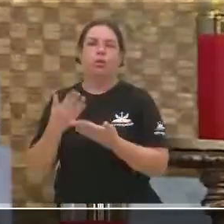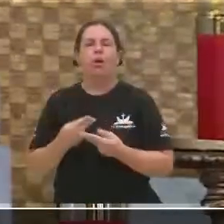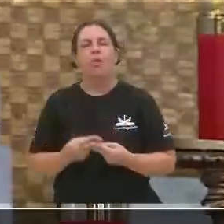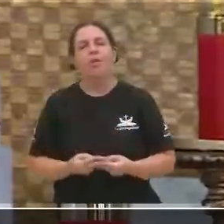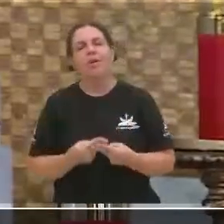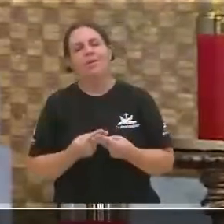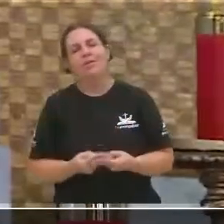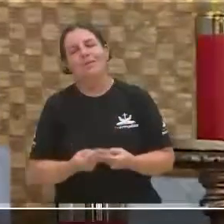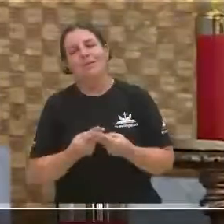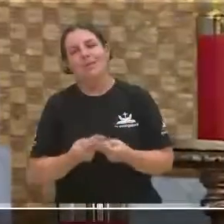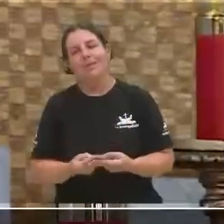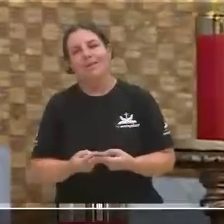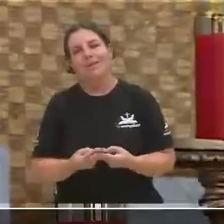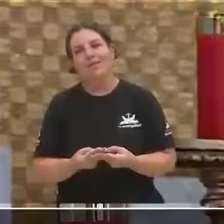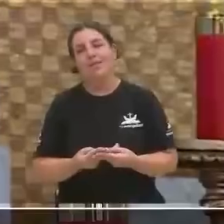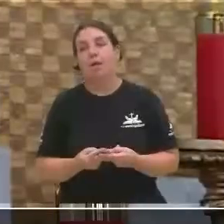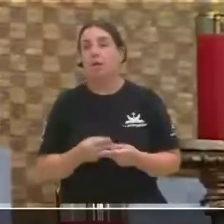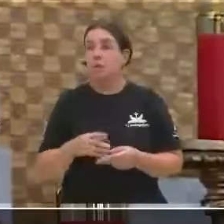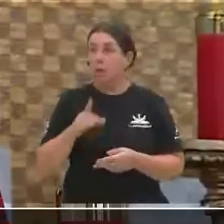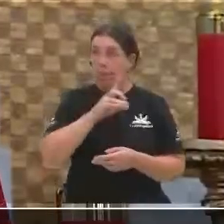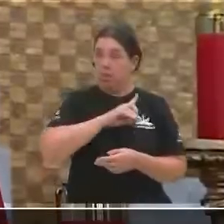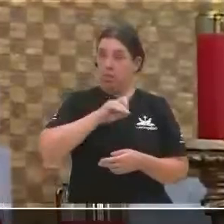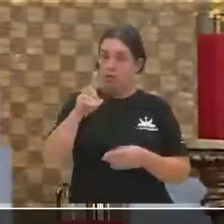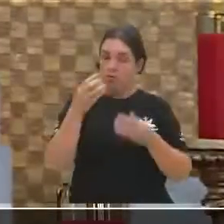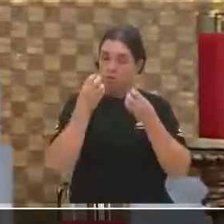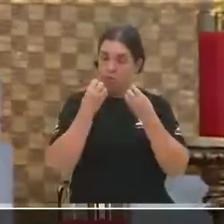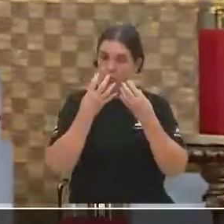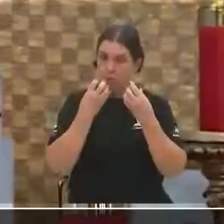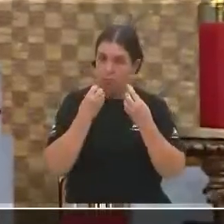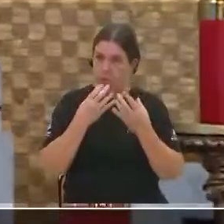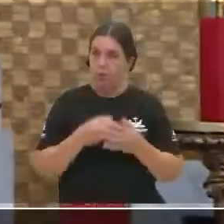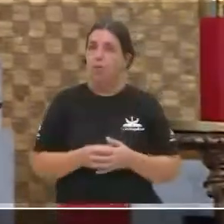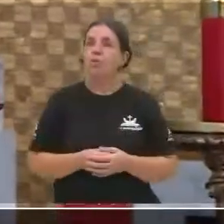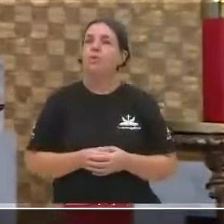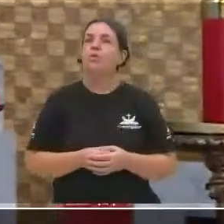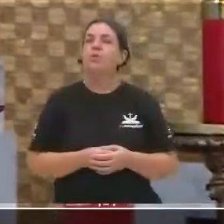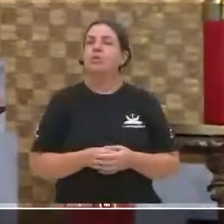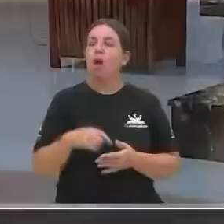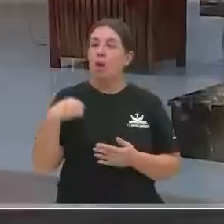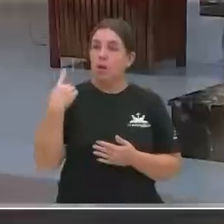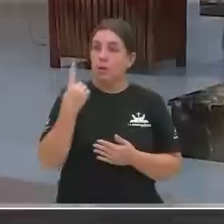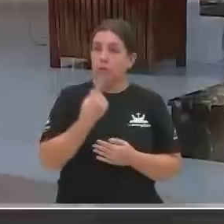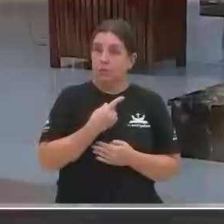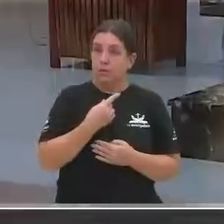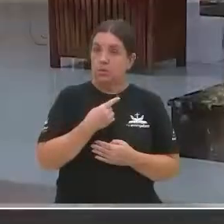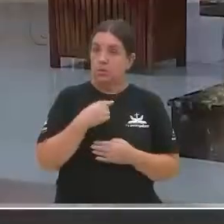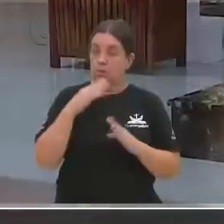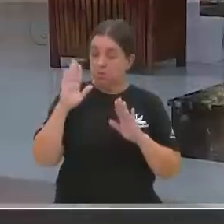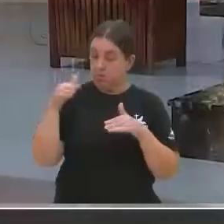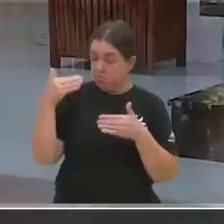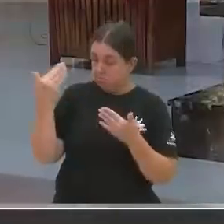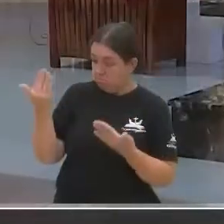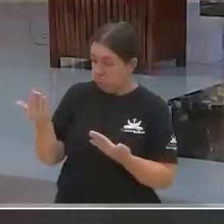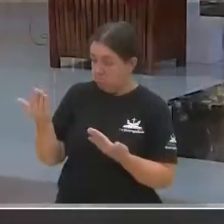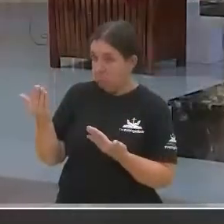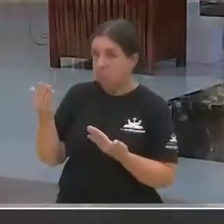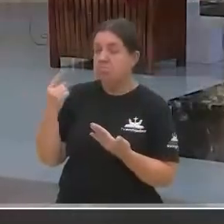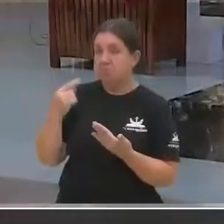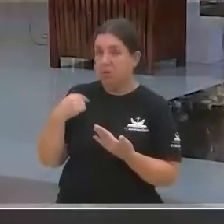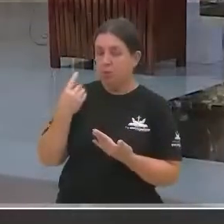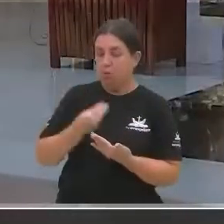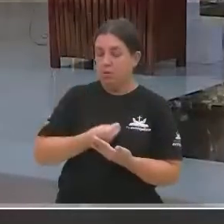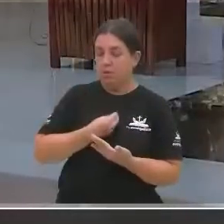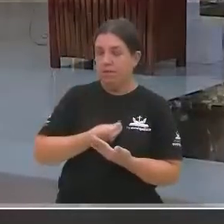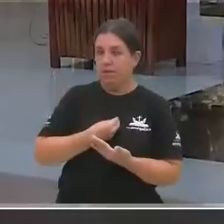pacencioso Deus bondoso e na nossa restou desse essa